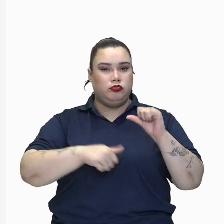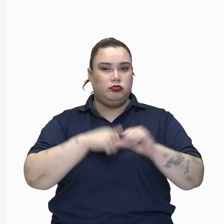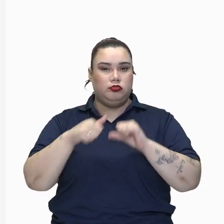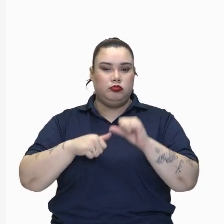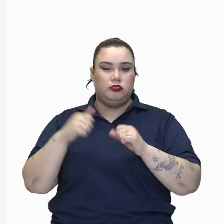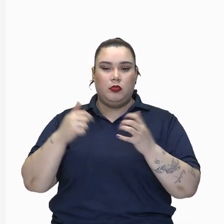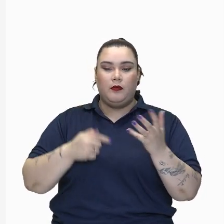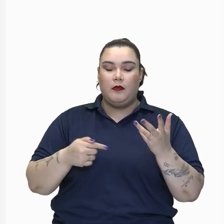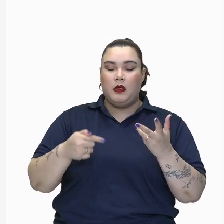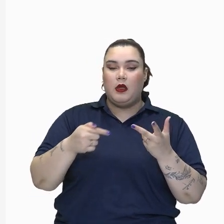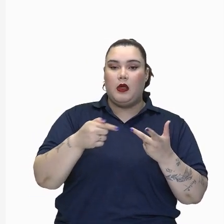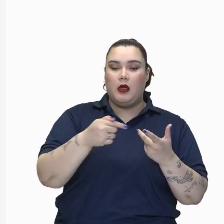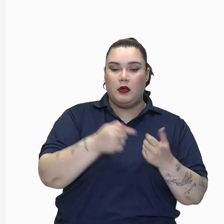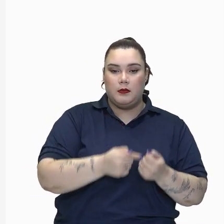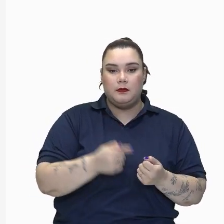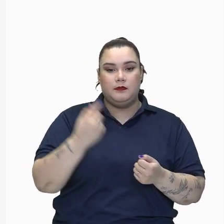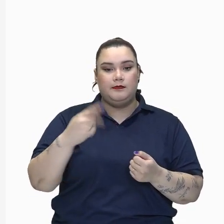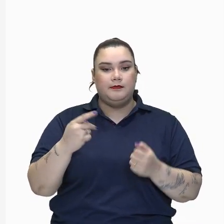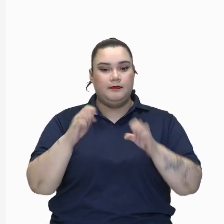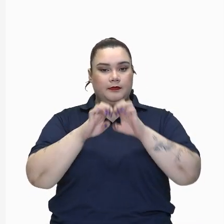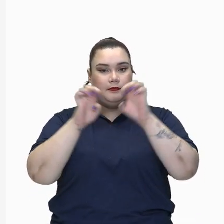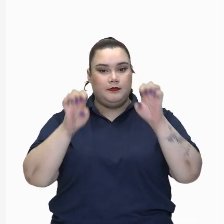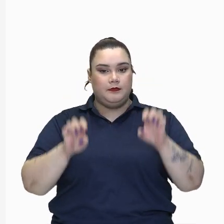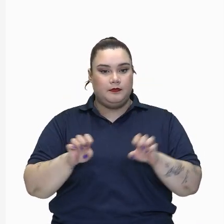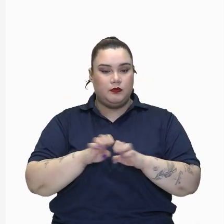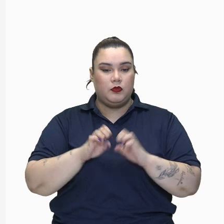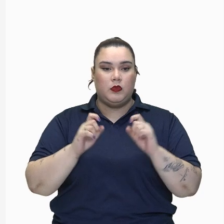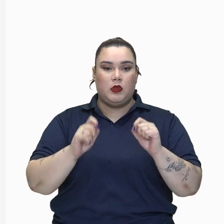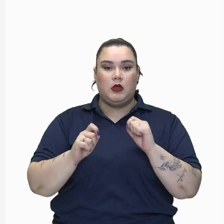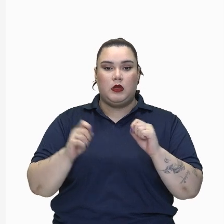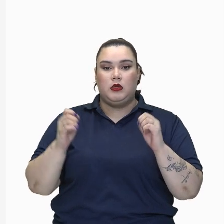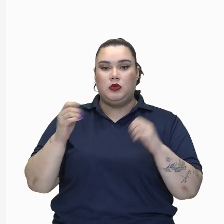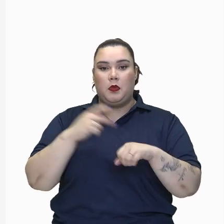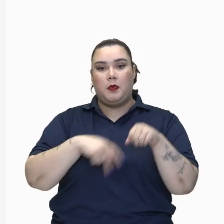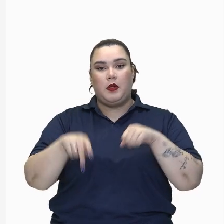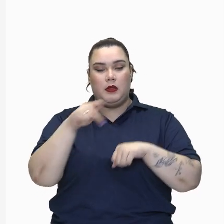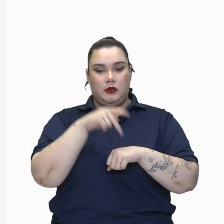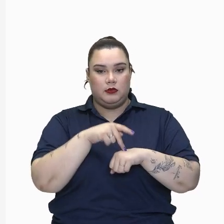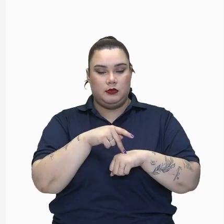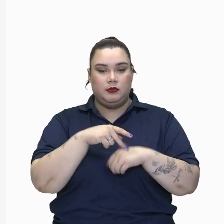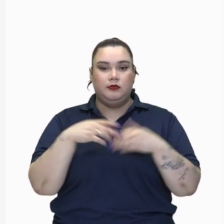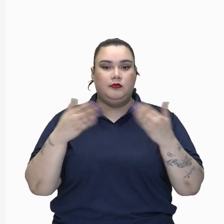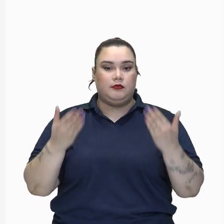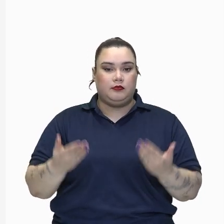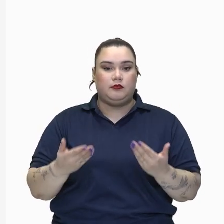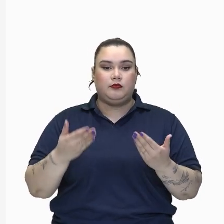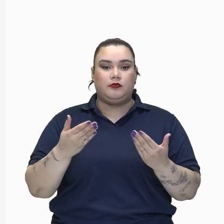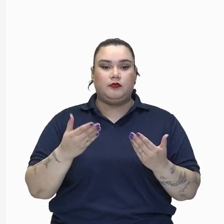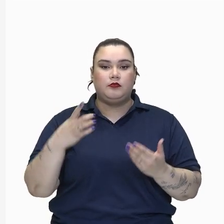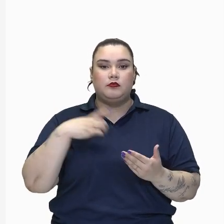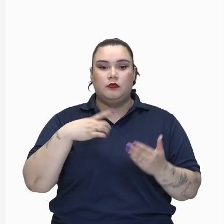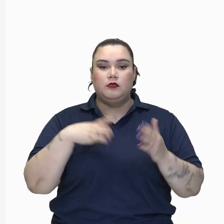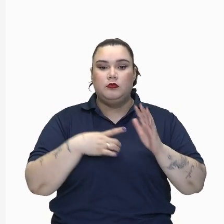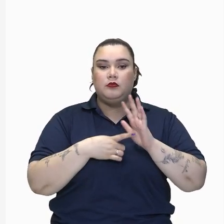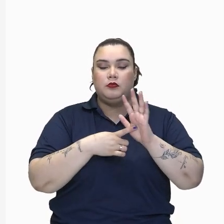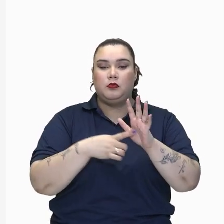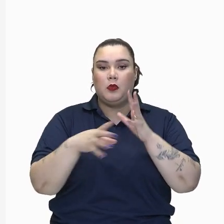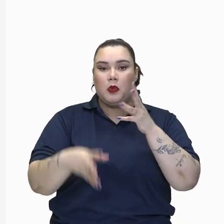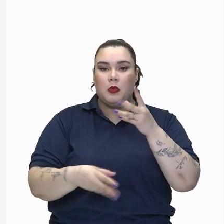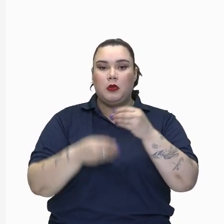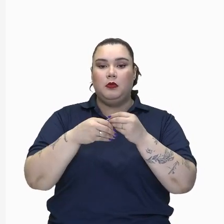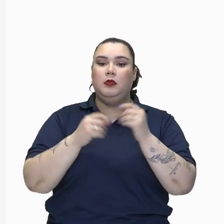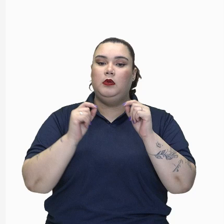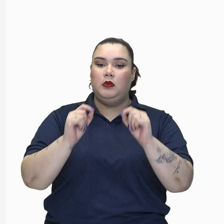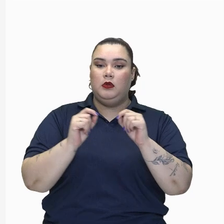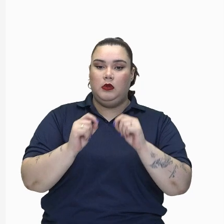na sua estrutura demográfica, né? E isso veio ajudar ali, contribuir para a formação